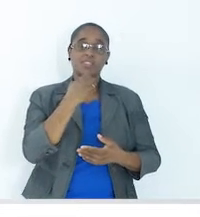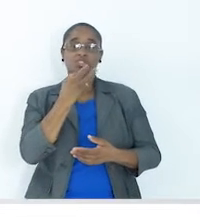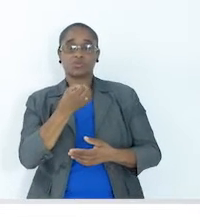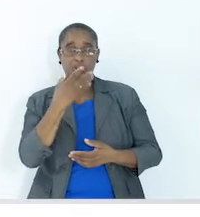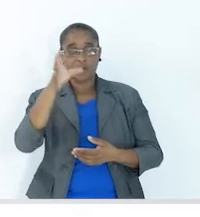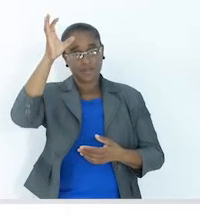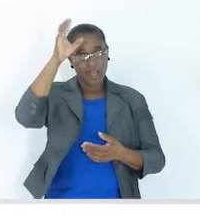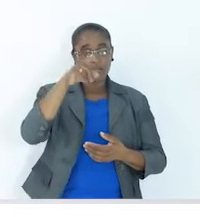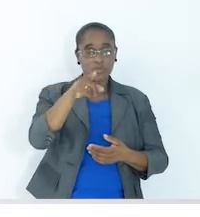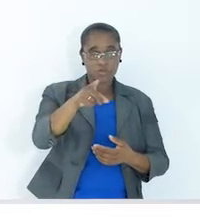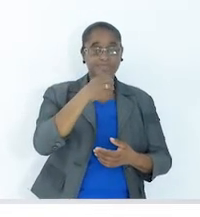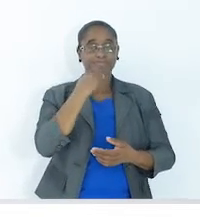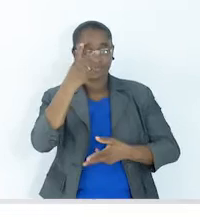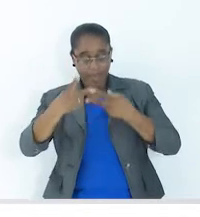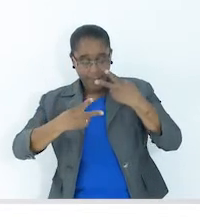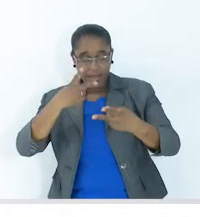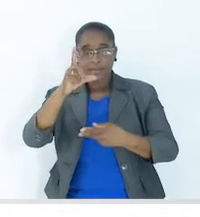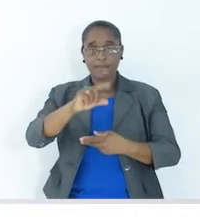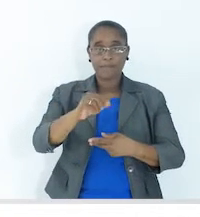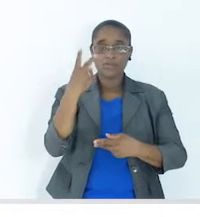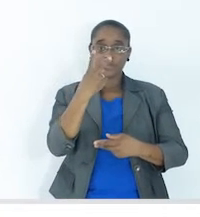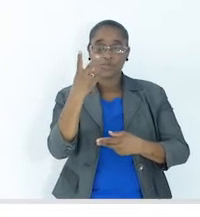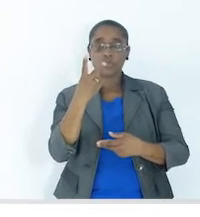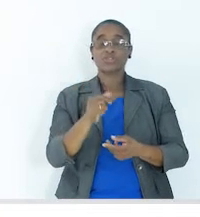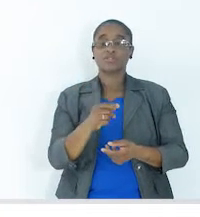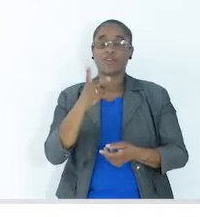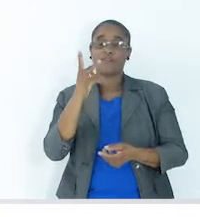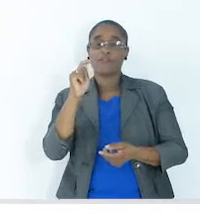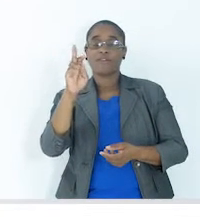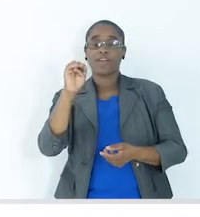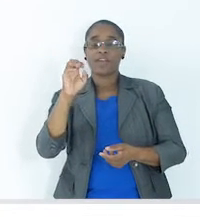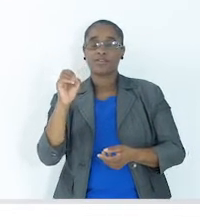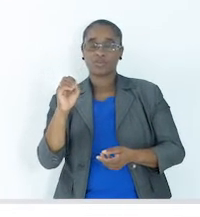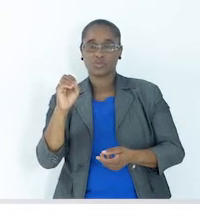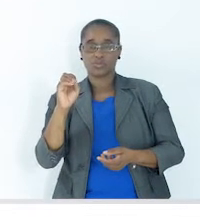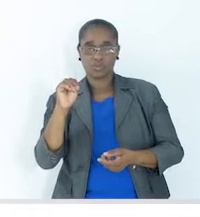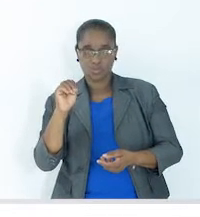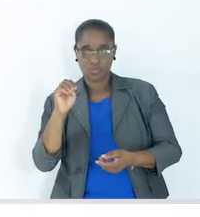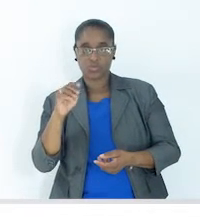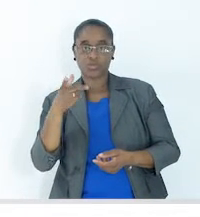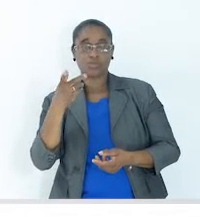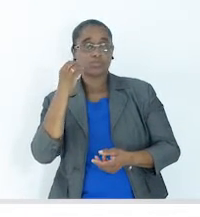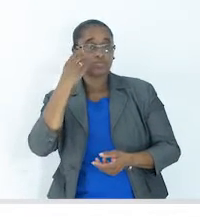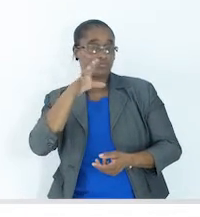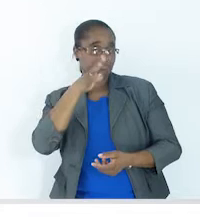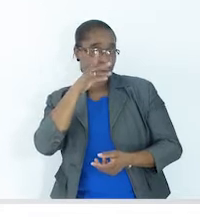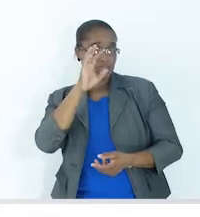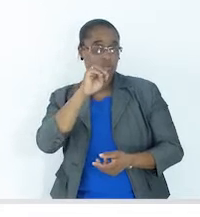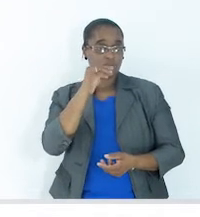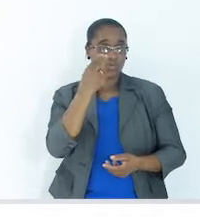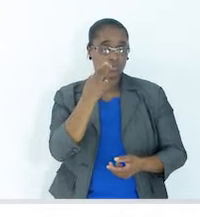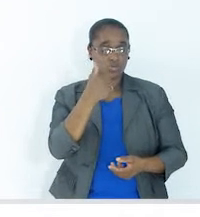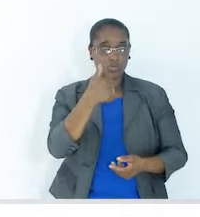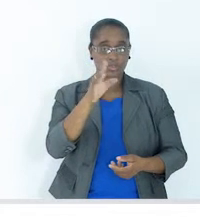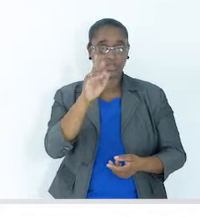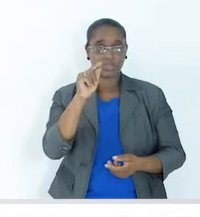tua capacidade de interpretação e análise, esses 2 versos. Como dissemos, trata-se de subjetividade linguística.